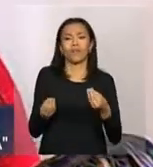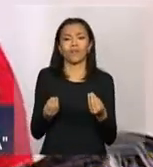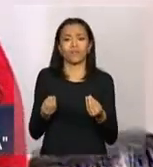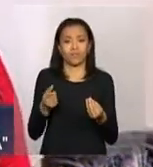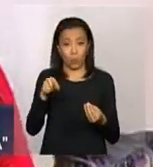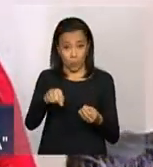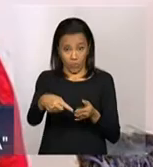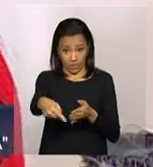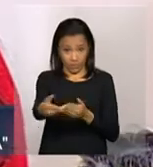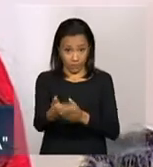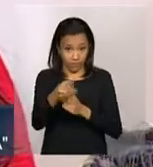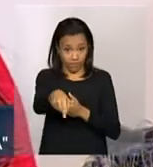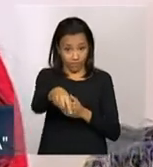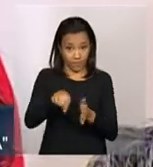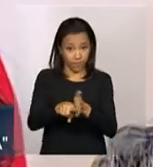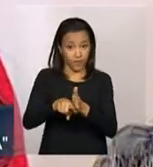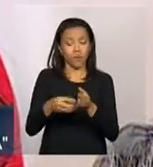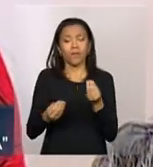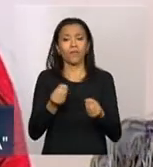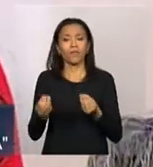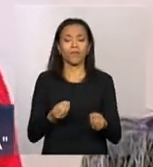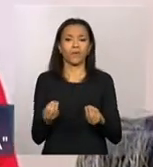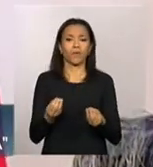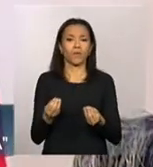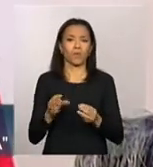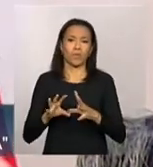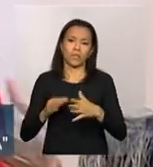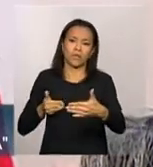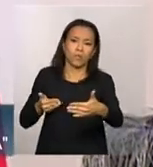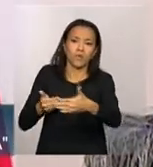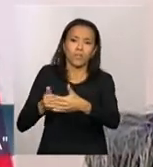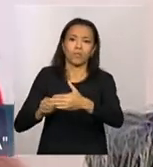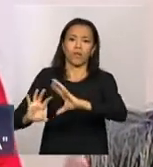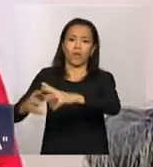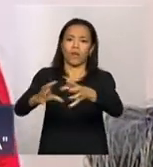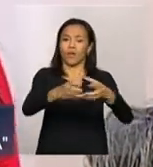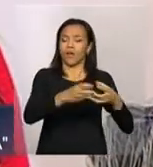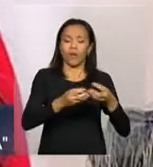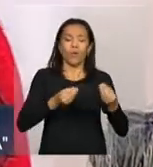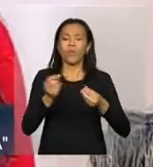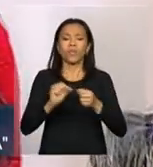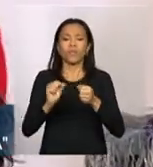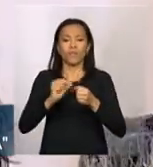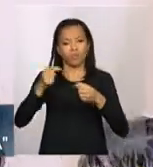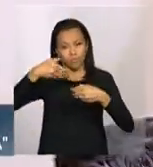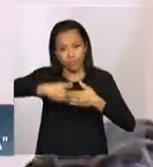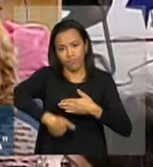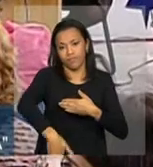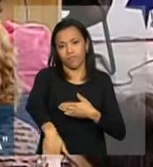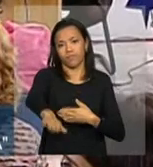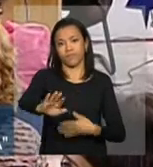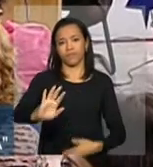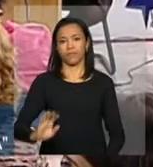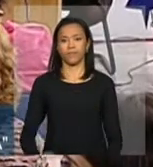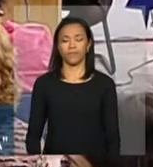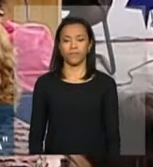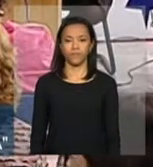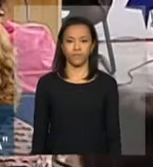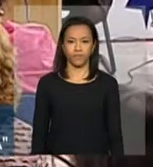tentar estreitar até essa relação com os parlamentares, com o governo, o que deve ser feito daqui para frente?